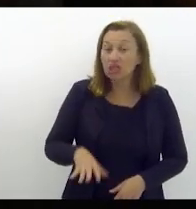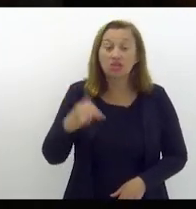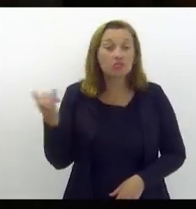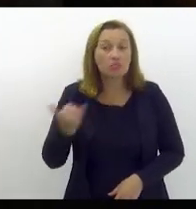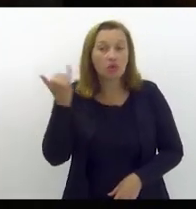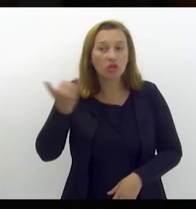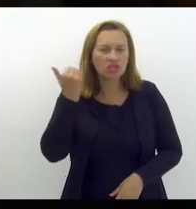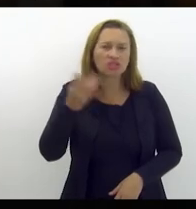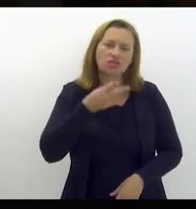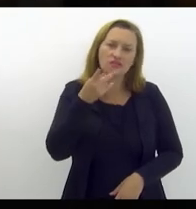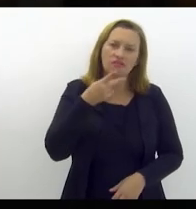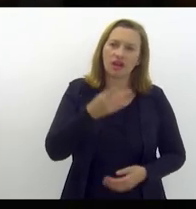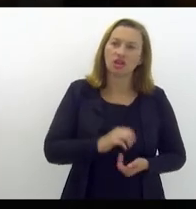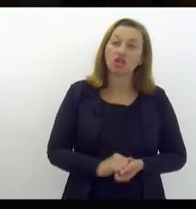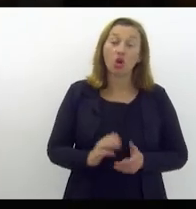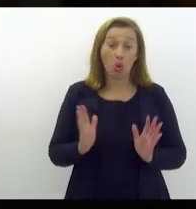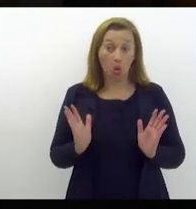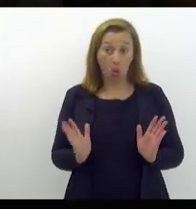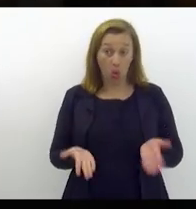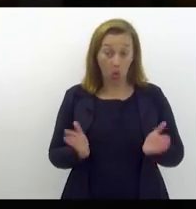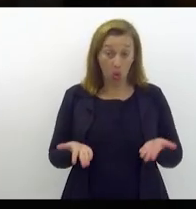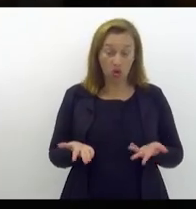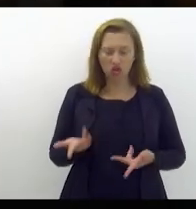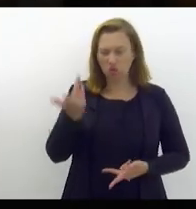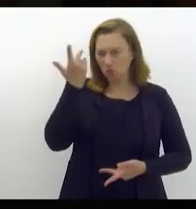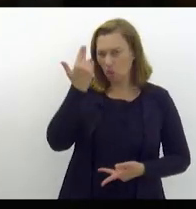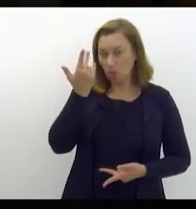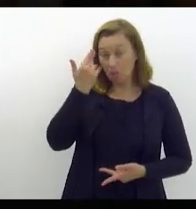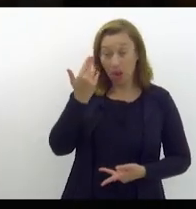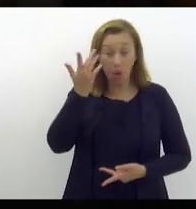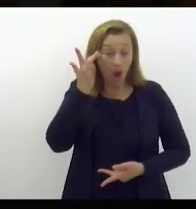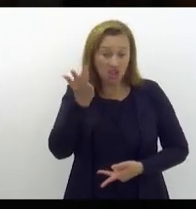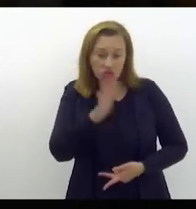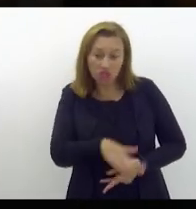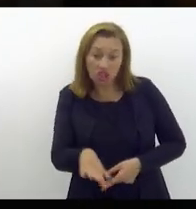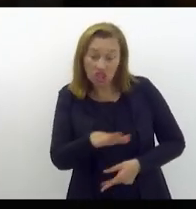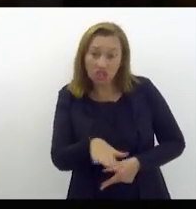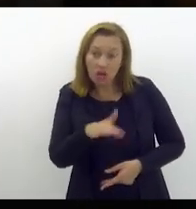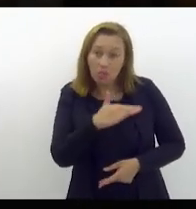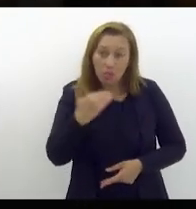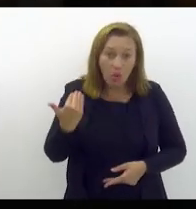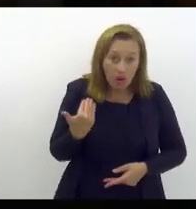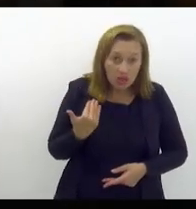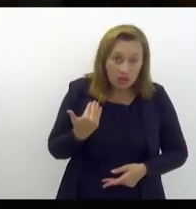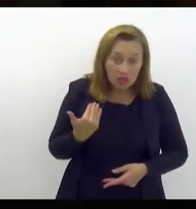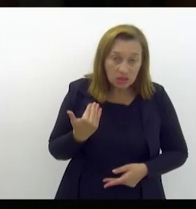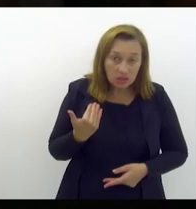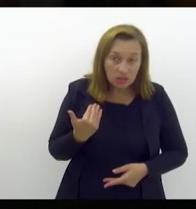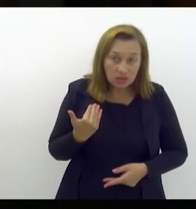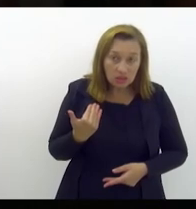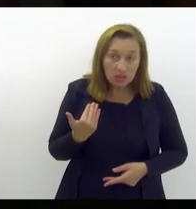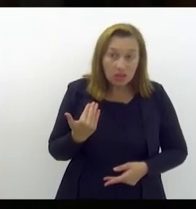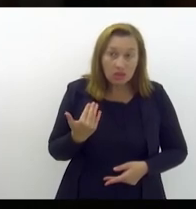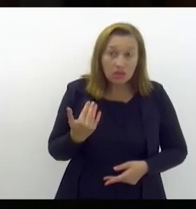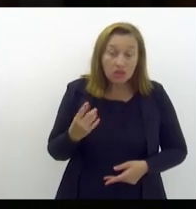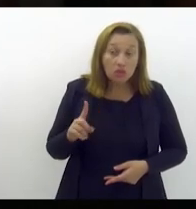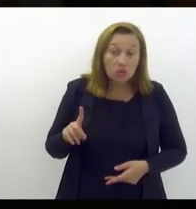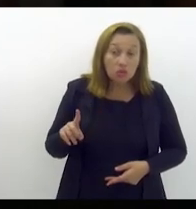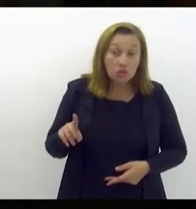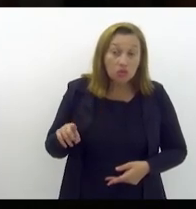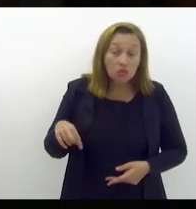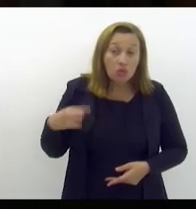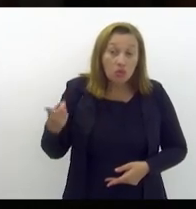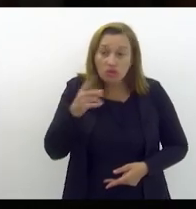importante que se diga, se hoje se naturaliza que uma criança seja a vítima, a próxima vítima pode